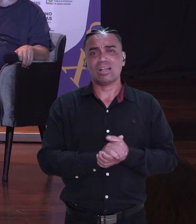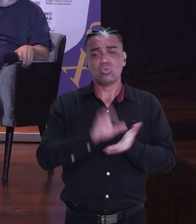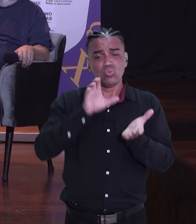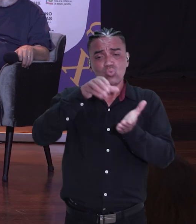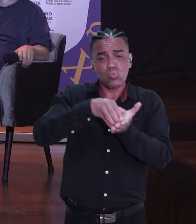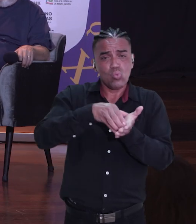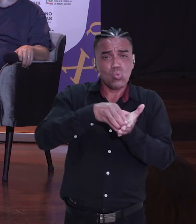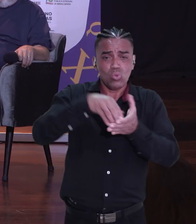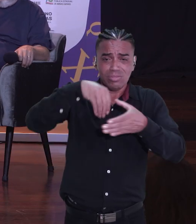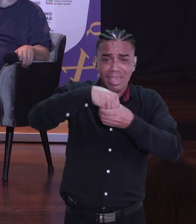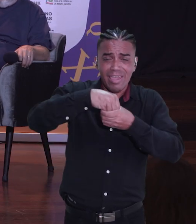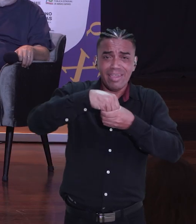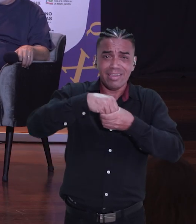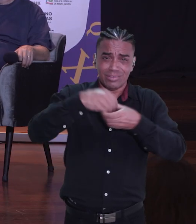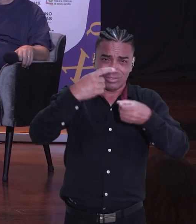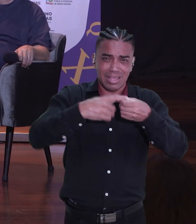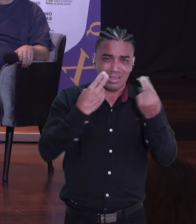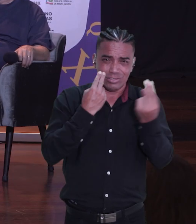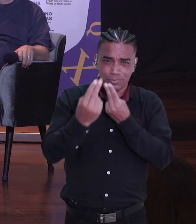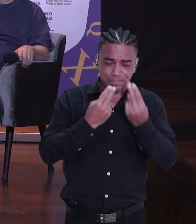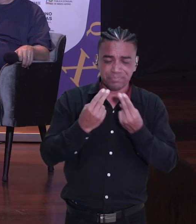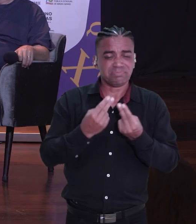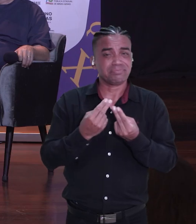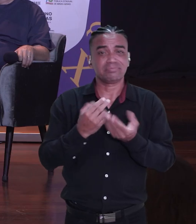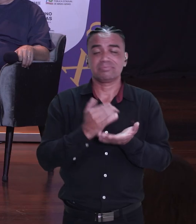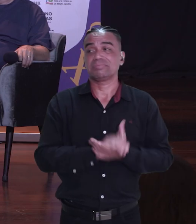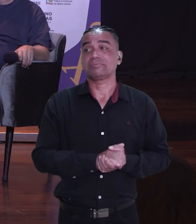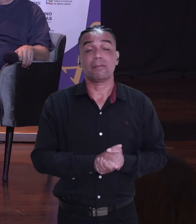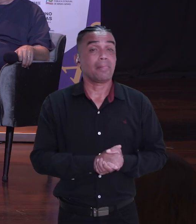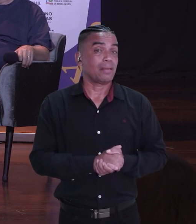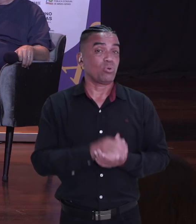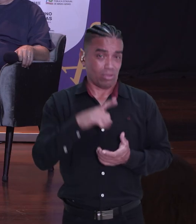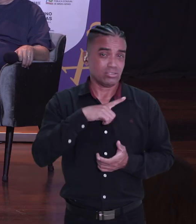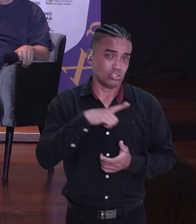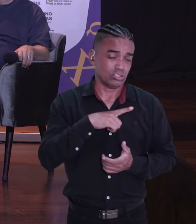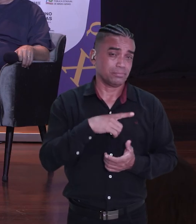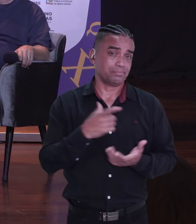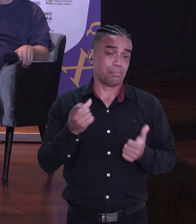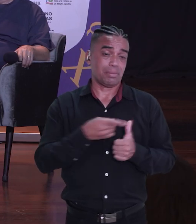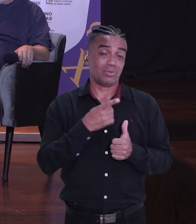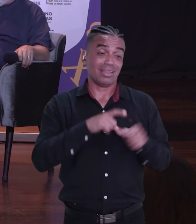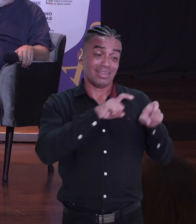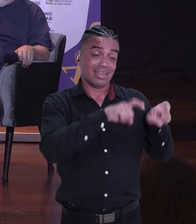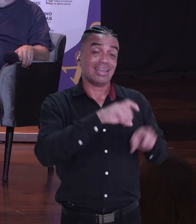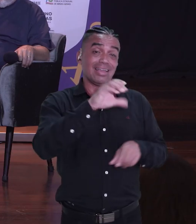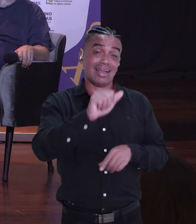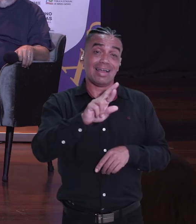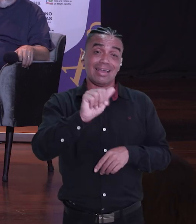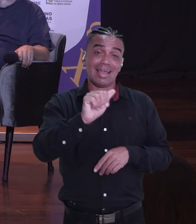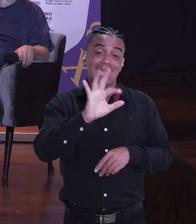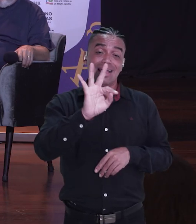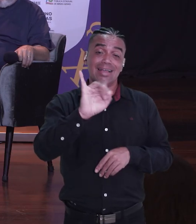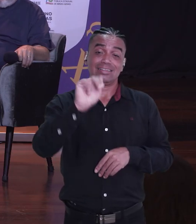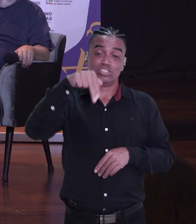coisa. Eram pequenos núcleos urbanos, não vou dizer autossuficientes, mas perto disso, né? Porque tinha. Primeiro que